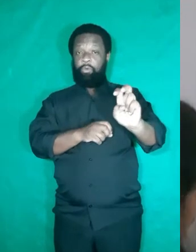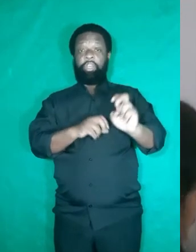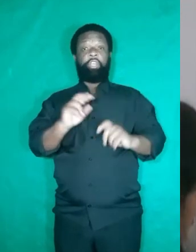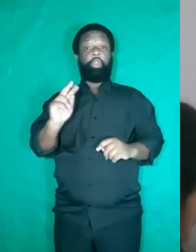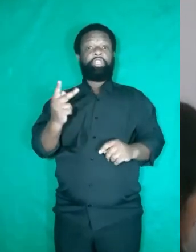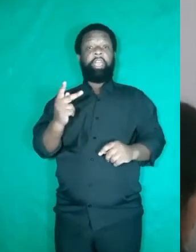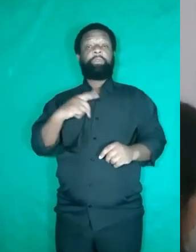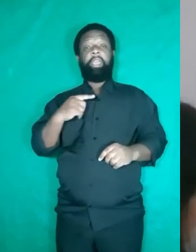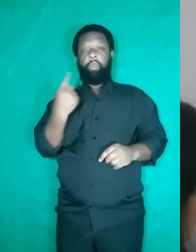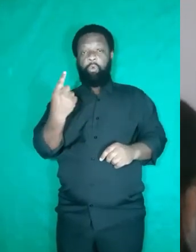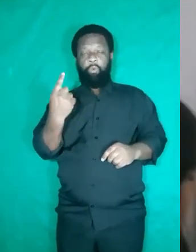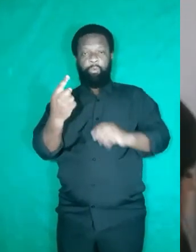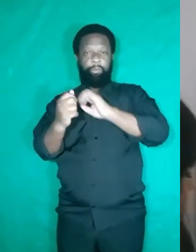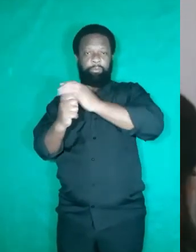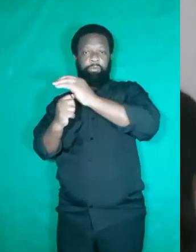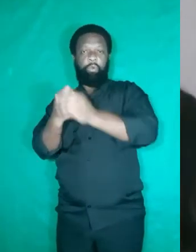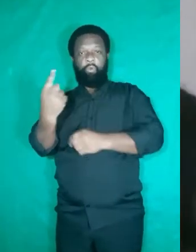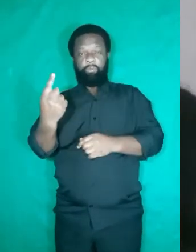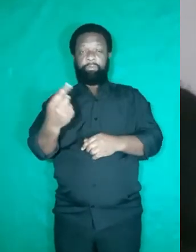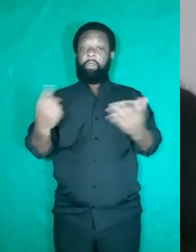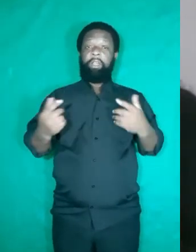Então, quando nós ligamos assim,